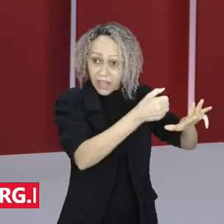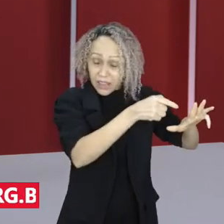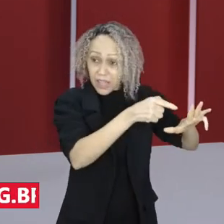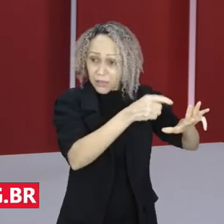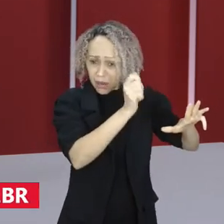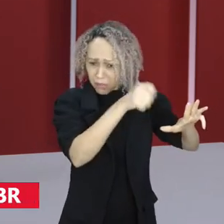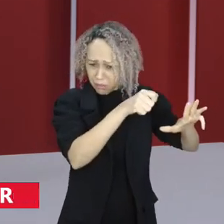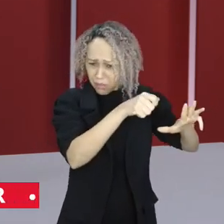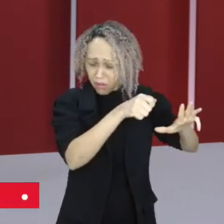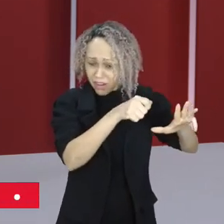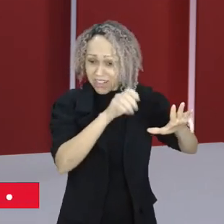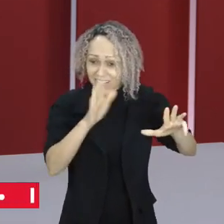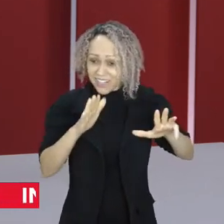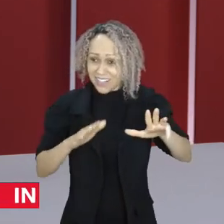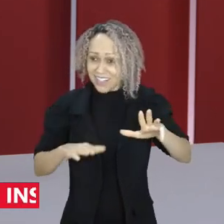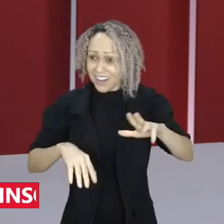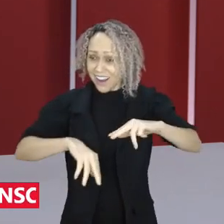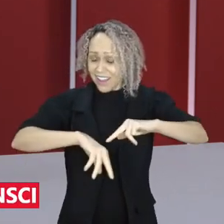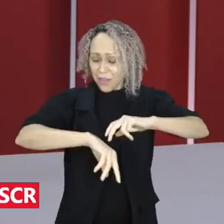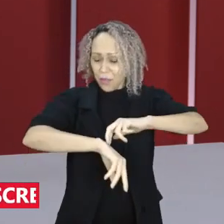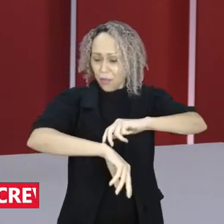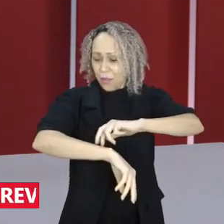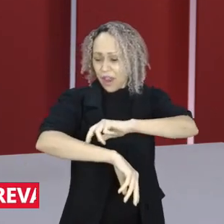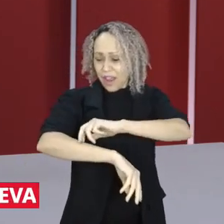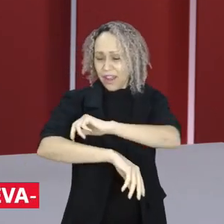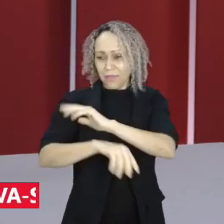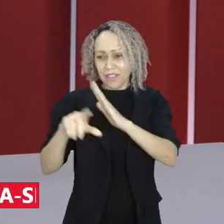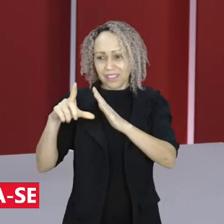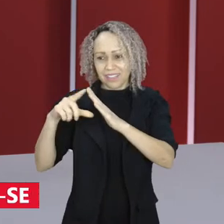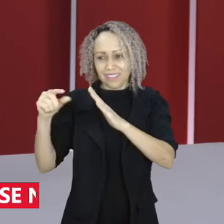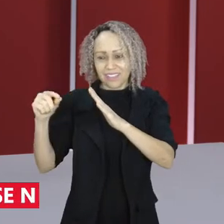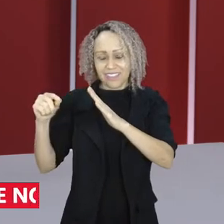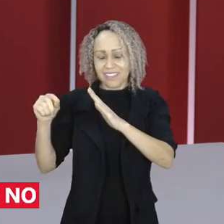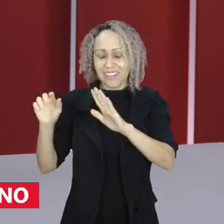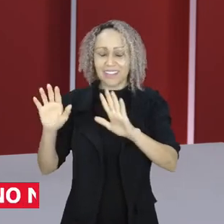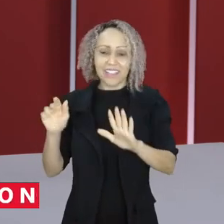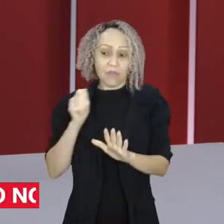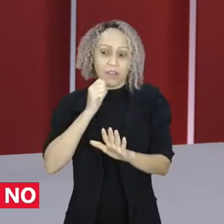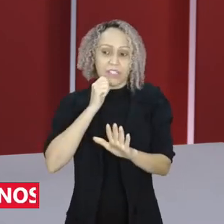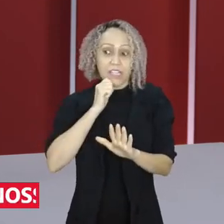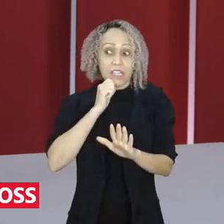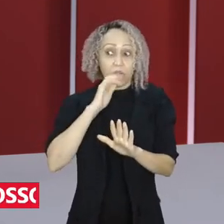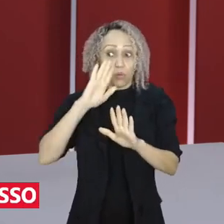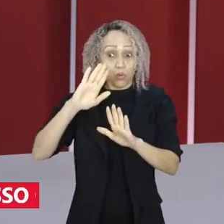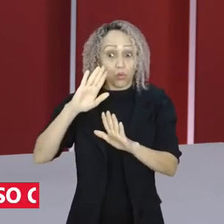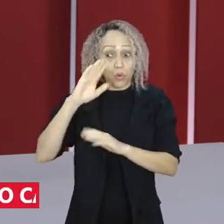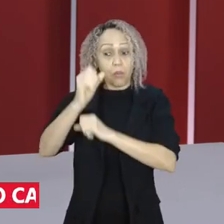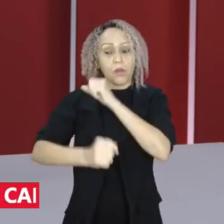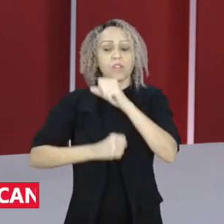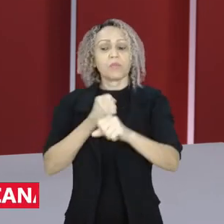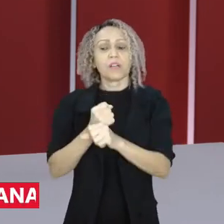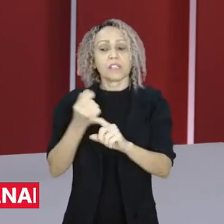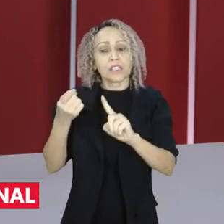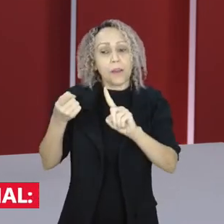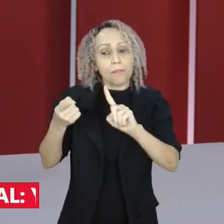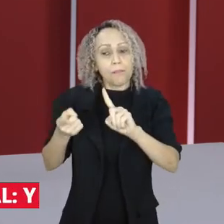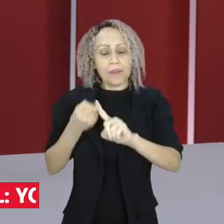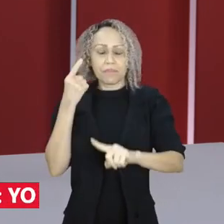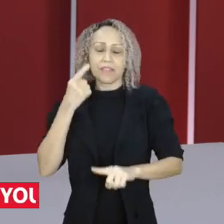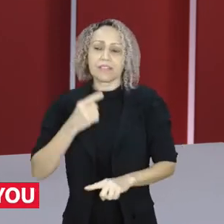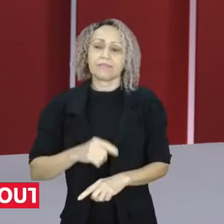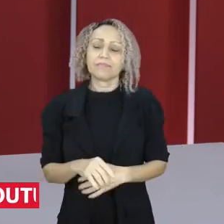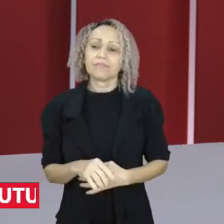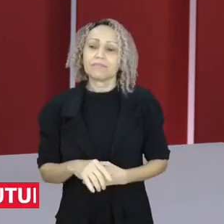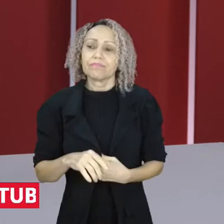Rejane fica juntinho aqui com a rede de povo que a gente vai atualizando vocês sobre essas notícias e também a gente vai cobrir